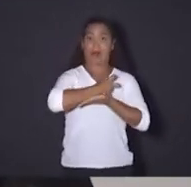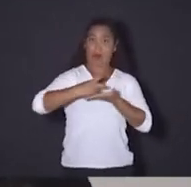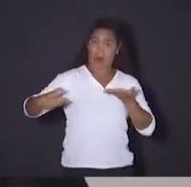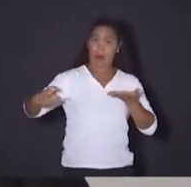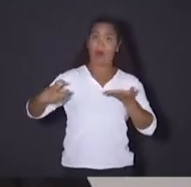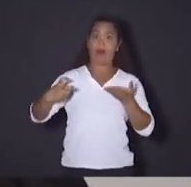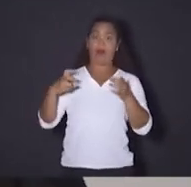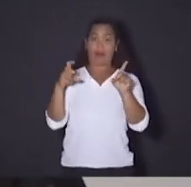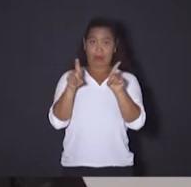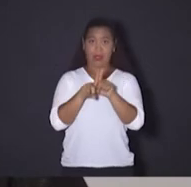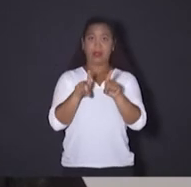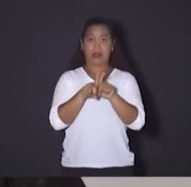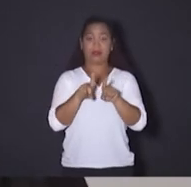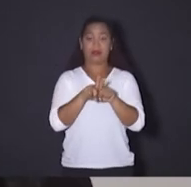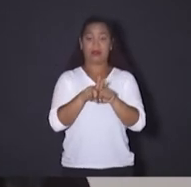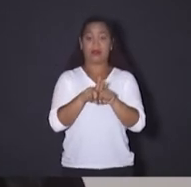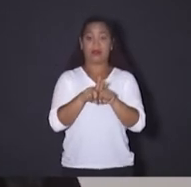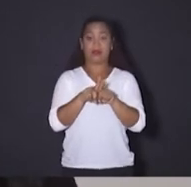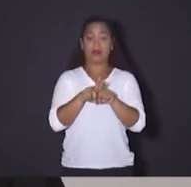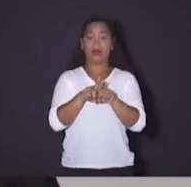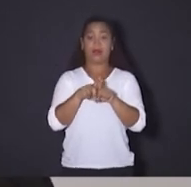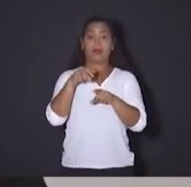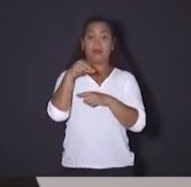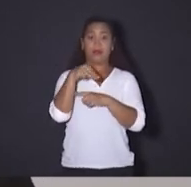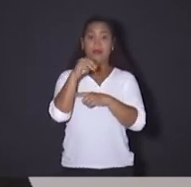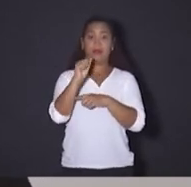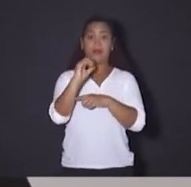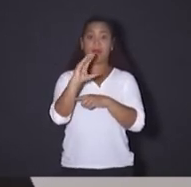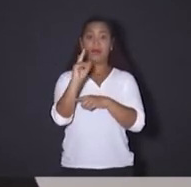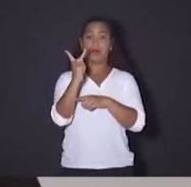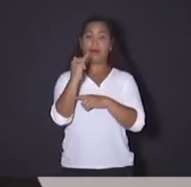baseado no machismo